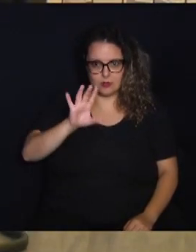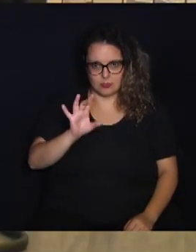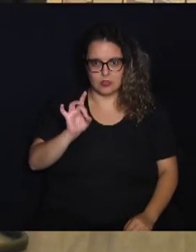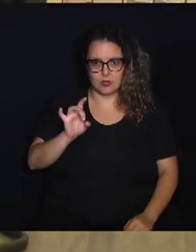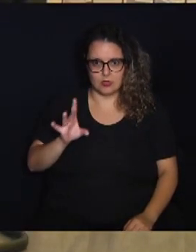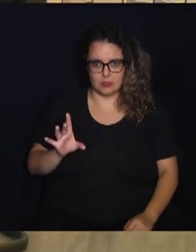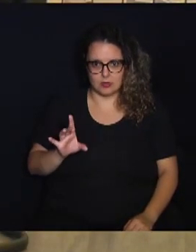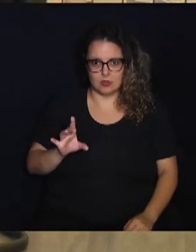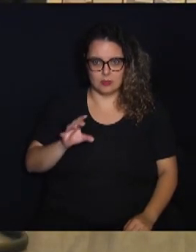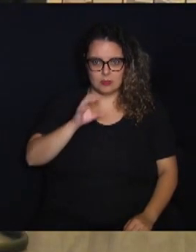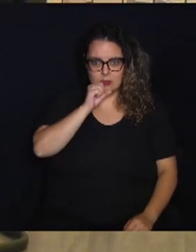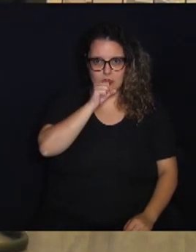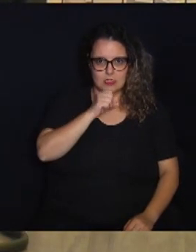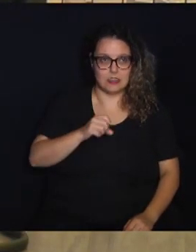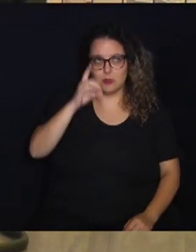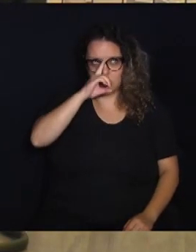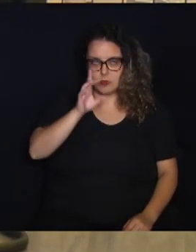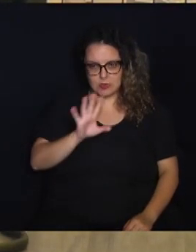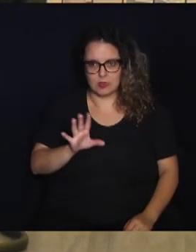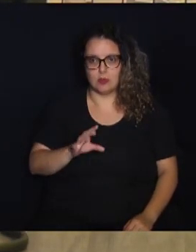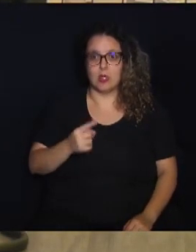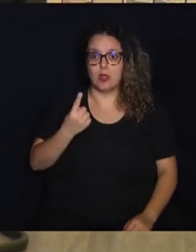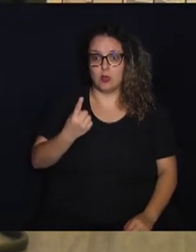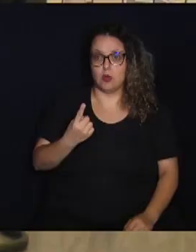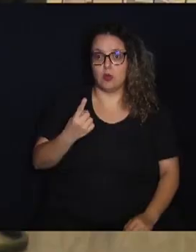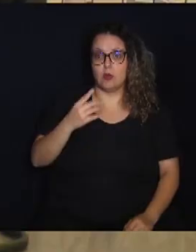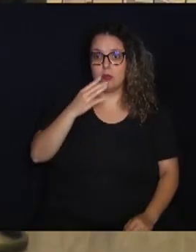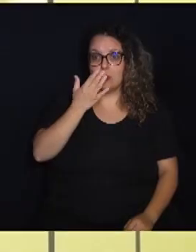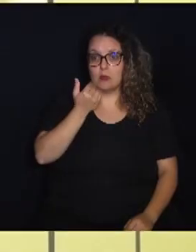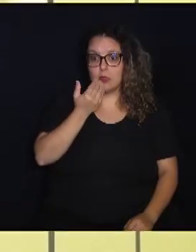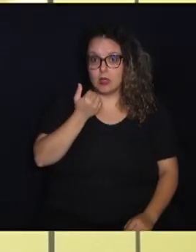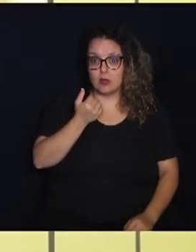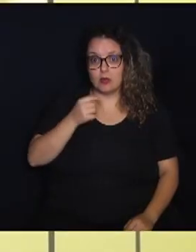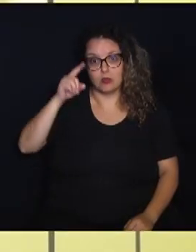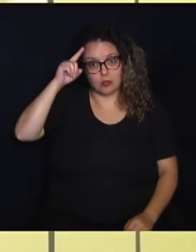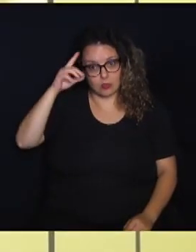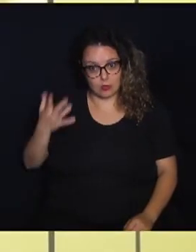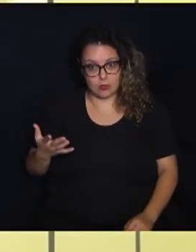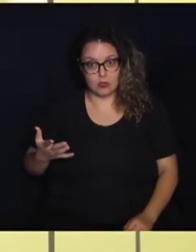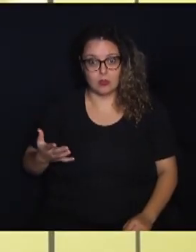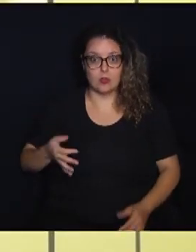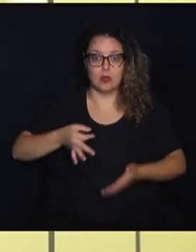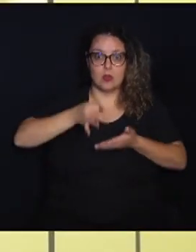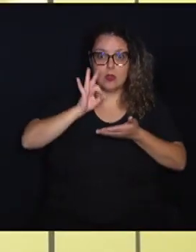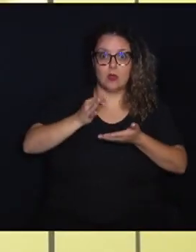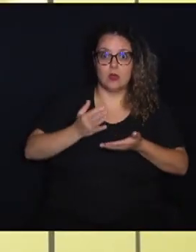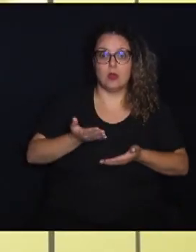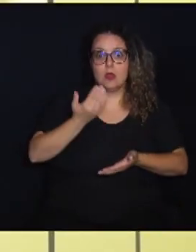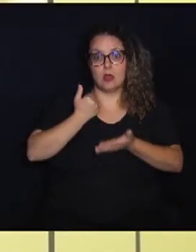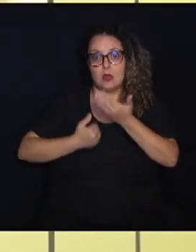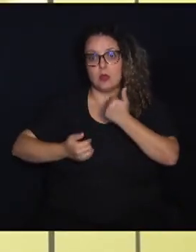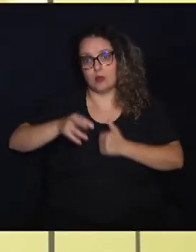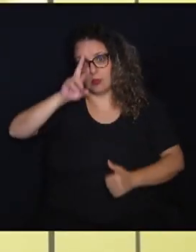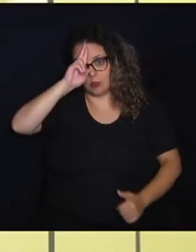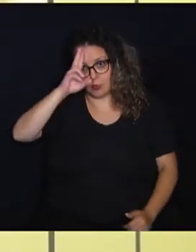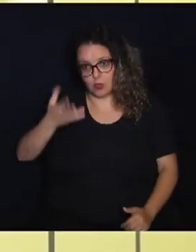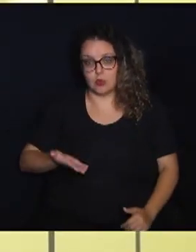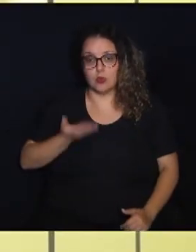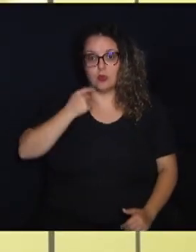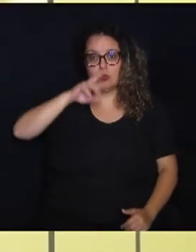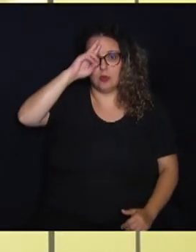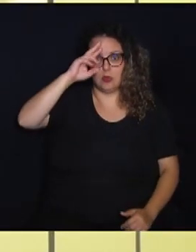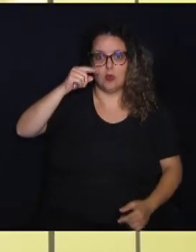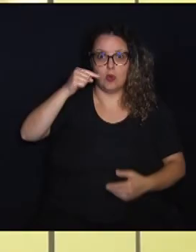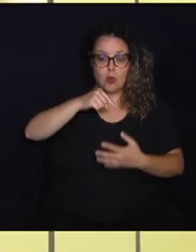é sábado e domingo. É uma refeição do dia. Então você vai escolher entre café da manhã, almoço, jantar. Uma